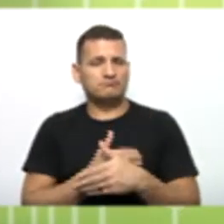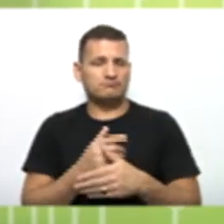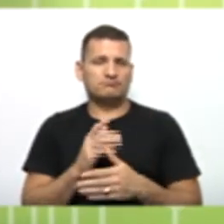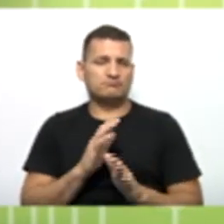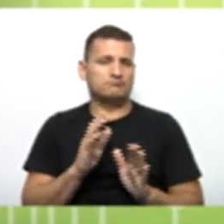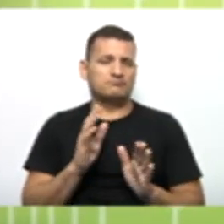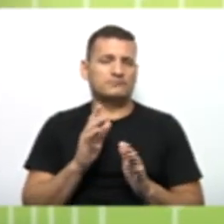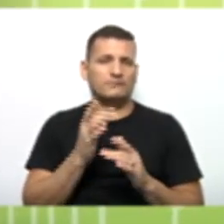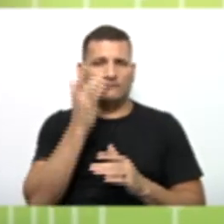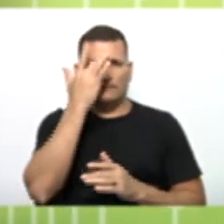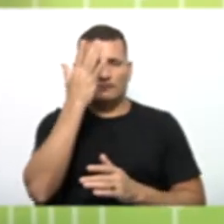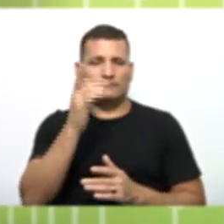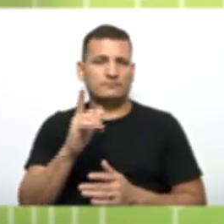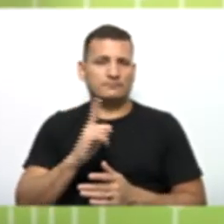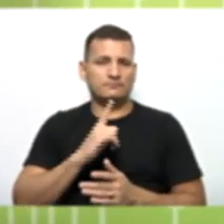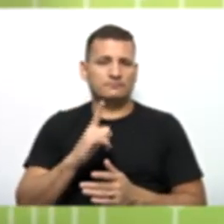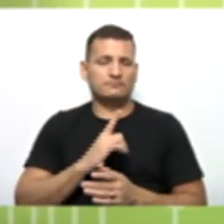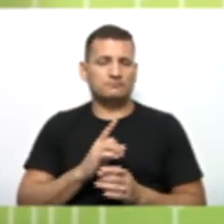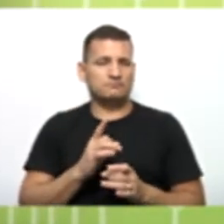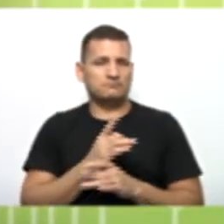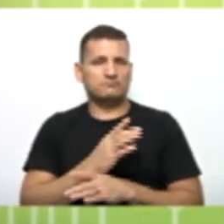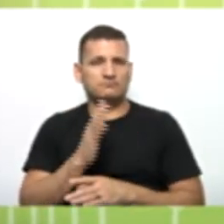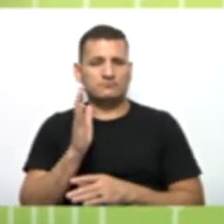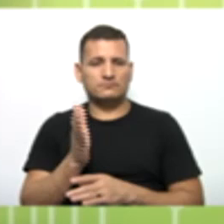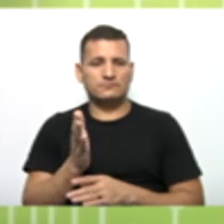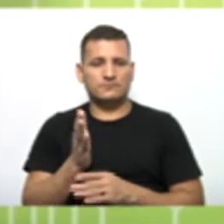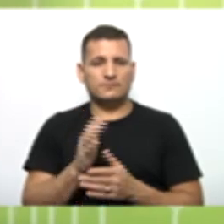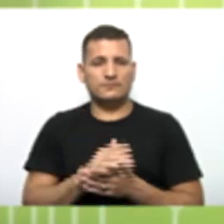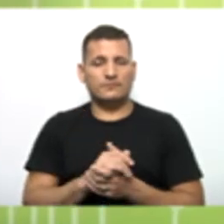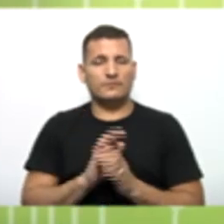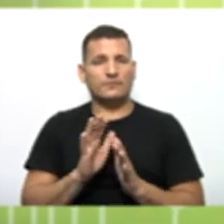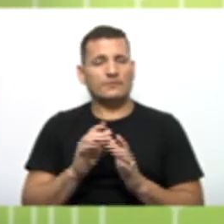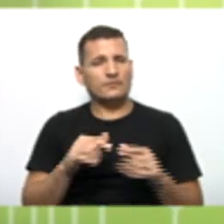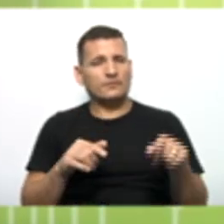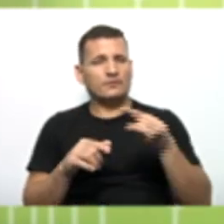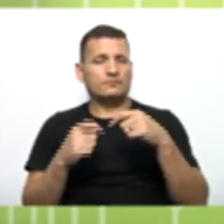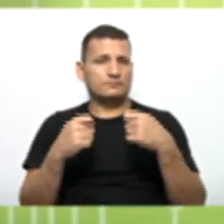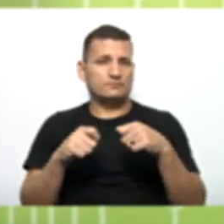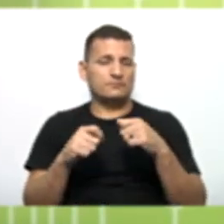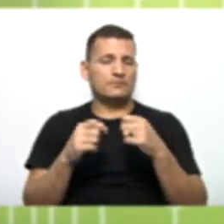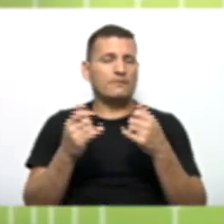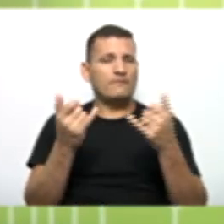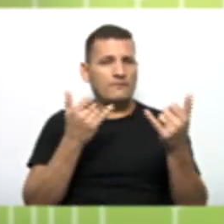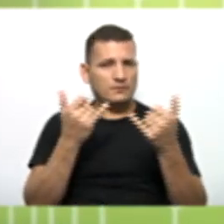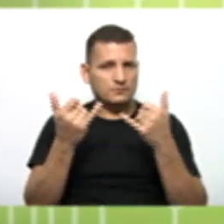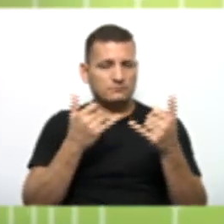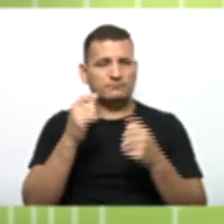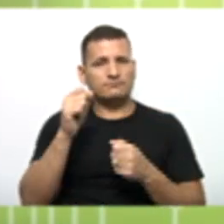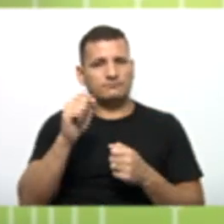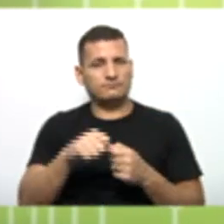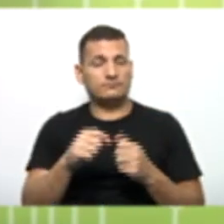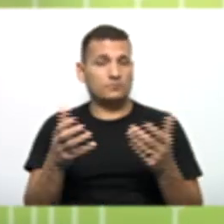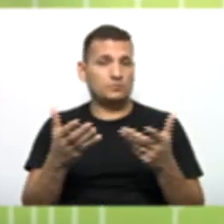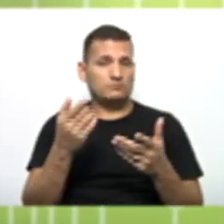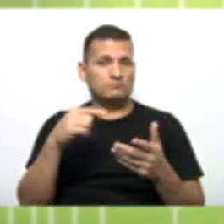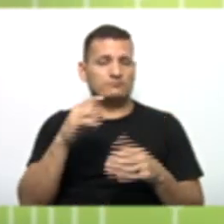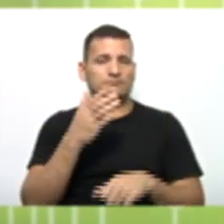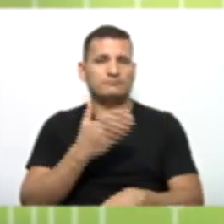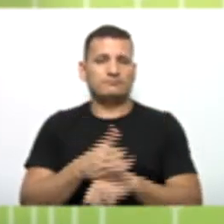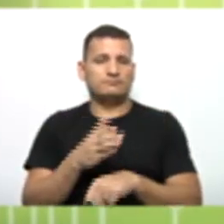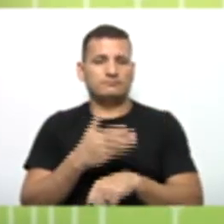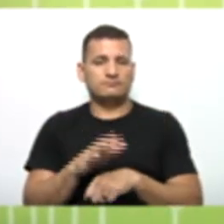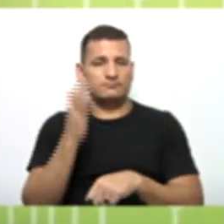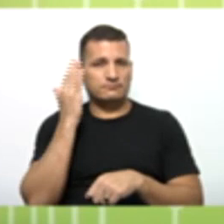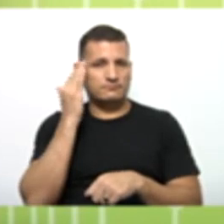tá pronta já praticamente para vocês. E aí vai precisar dessas informações sim. E hoje vocês já vão treinar. Já vão